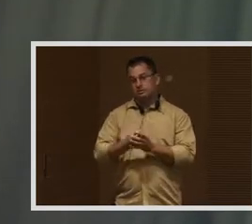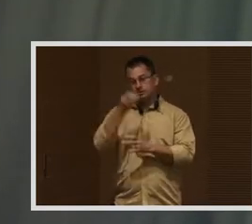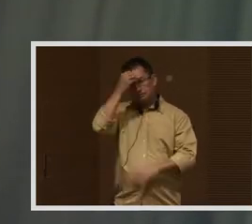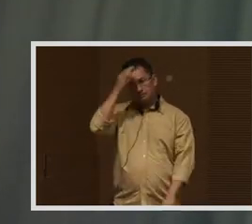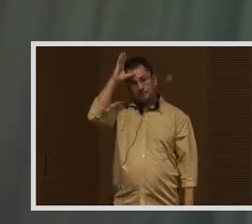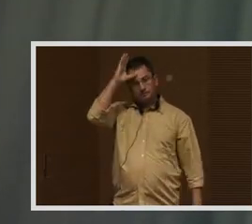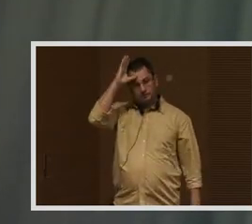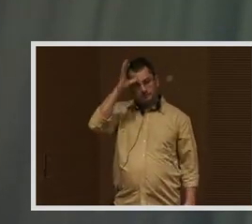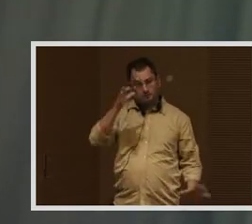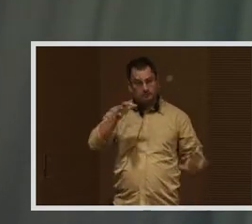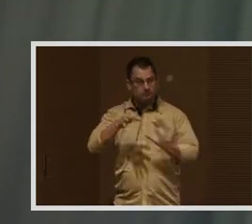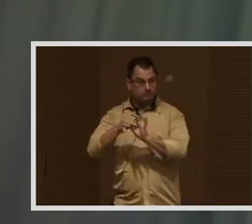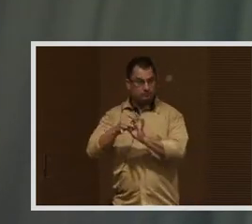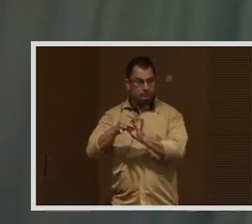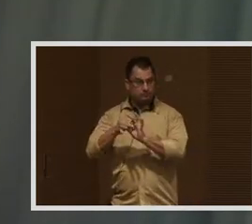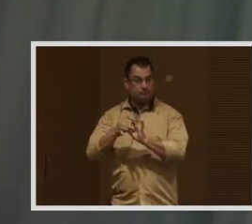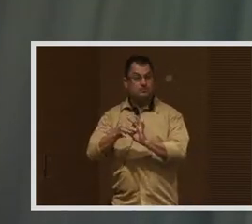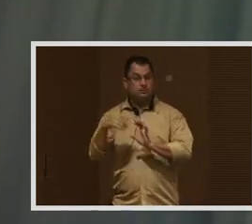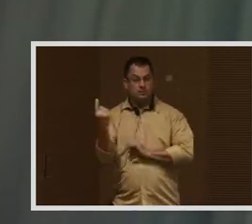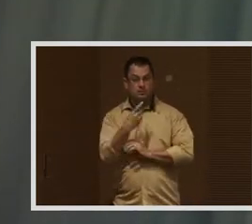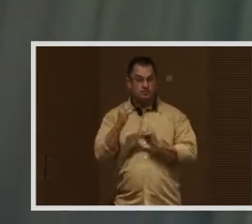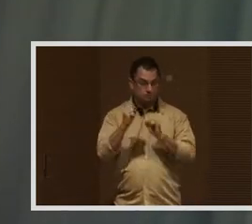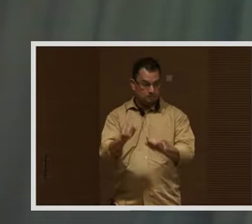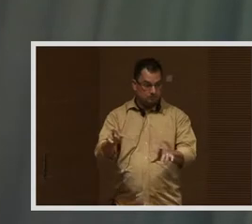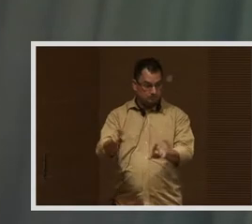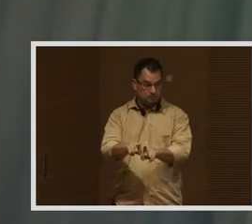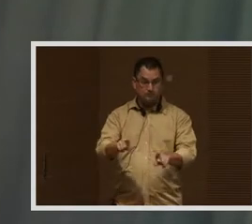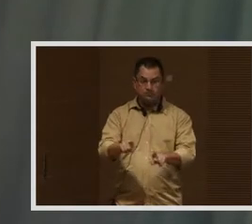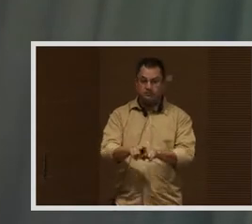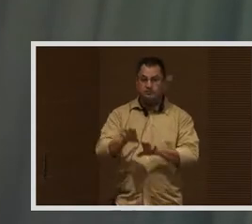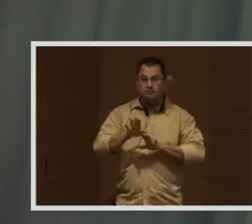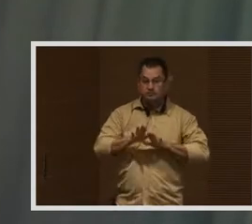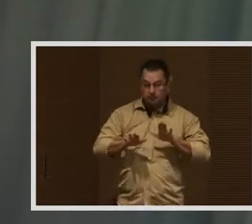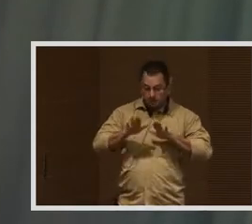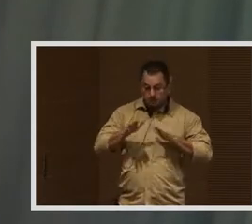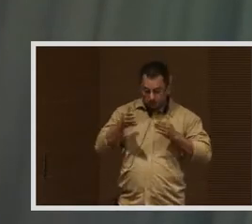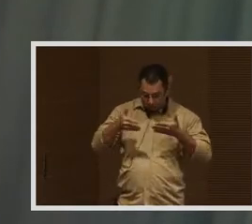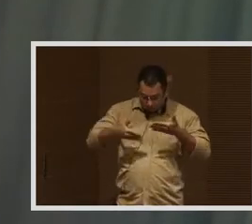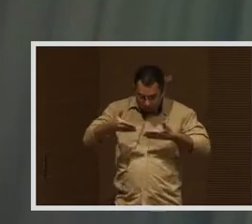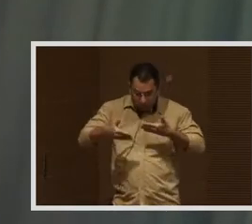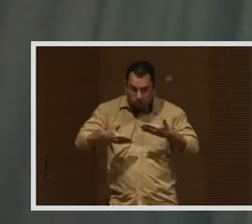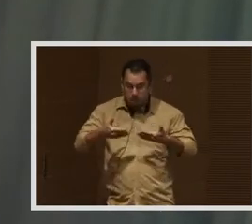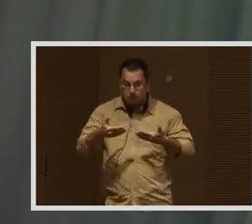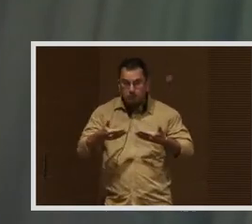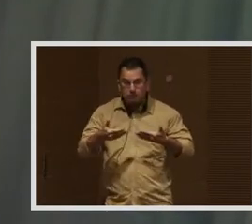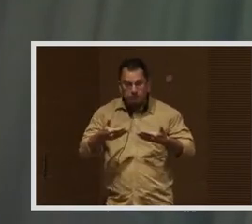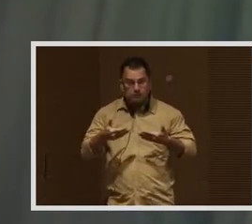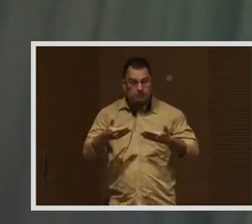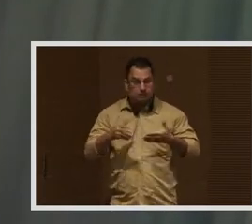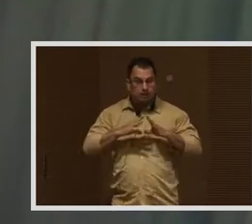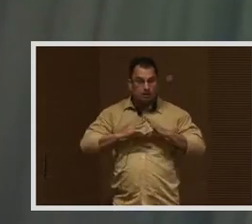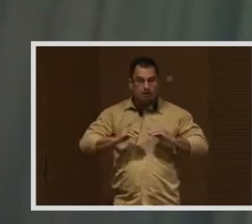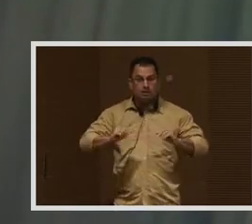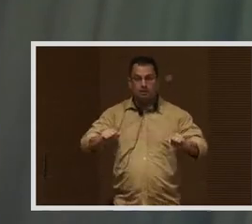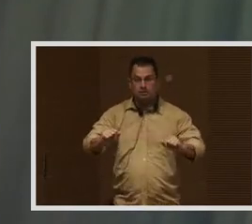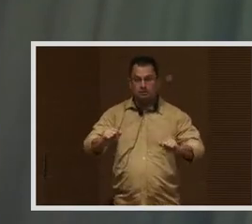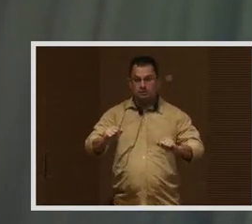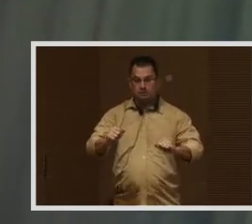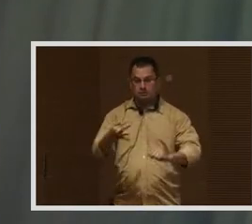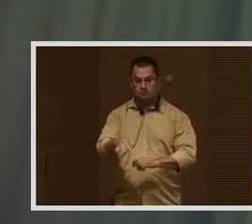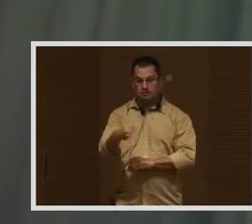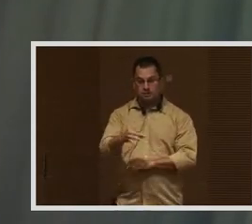engajado. Podemos também nos cuidar, sem o anseio de eliminar a dor. Nos cuidar como